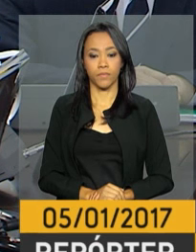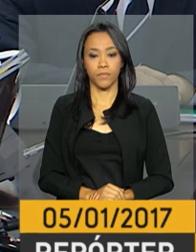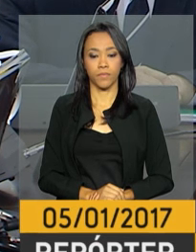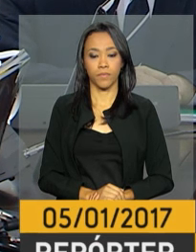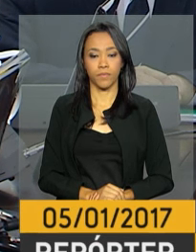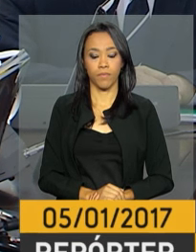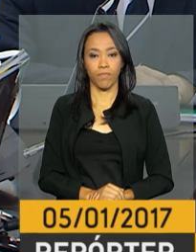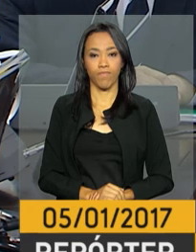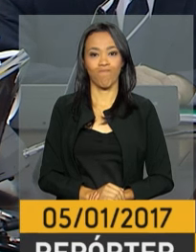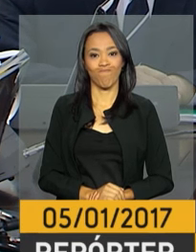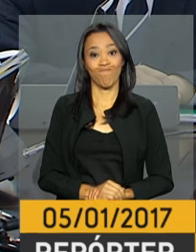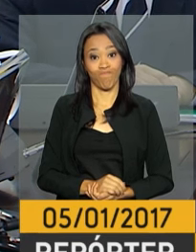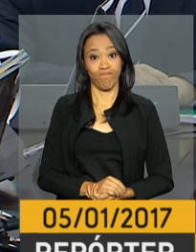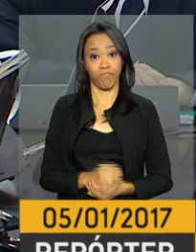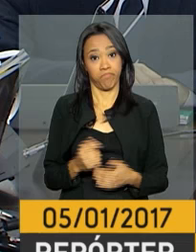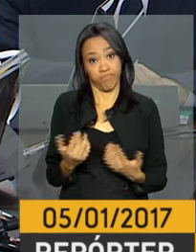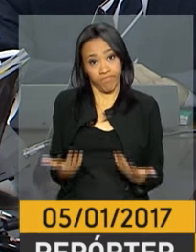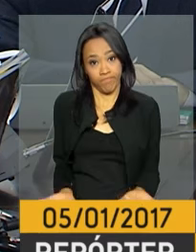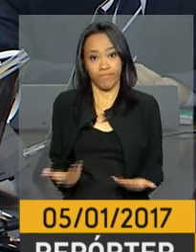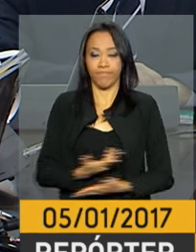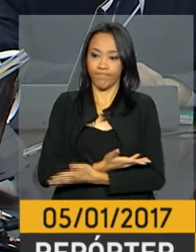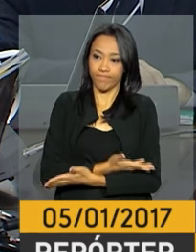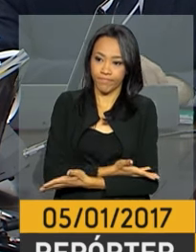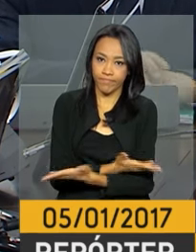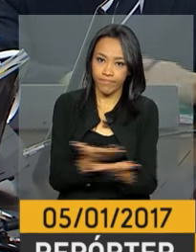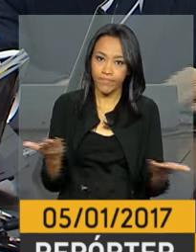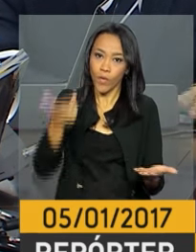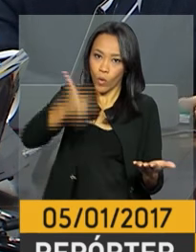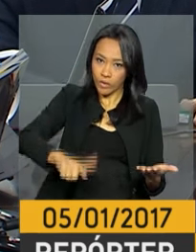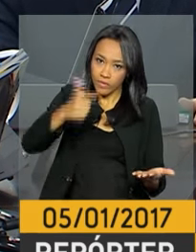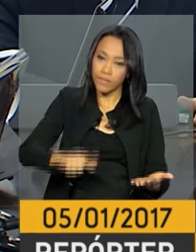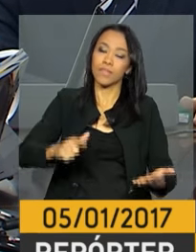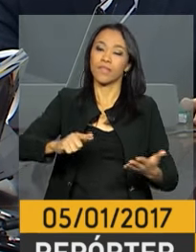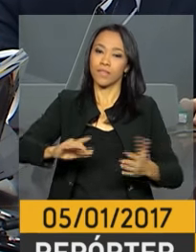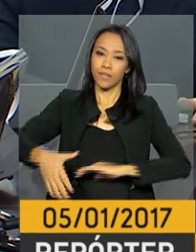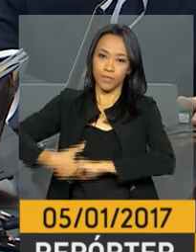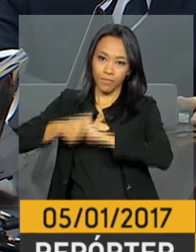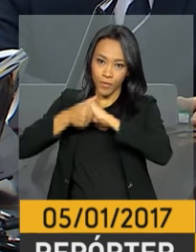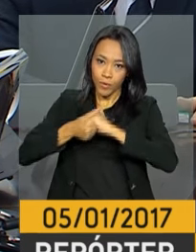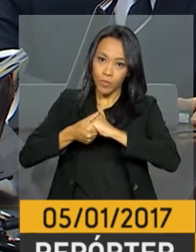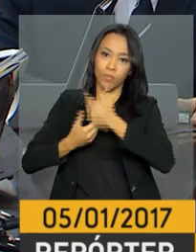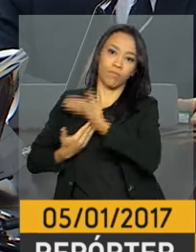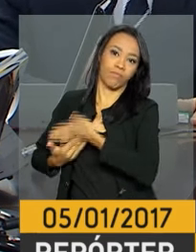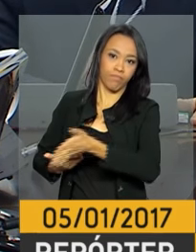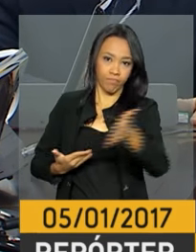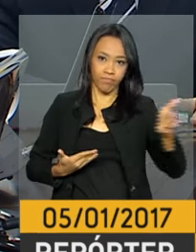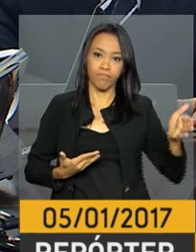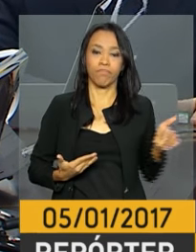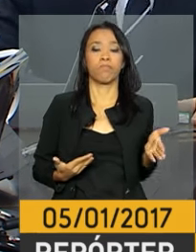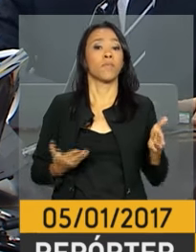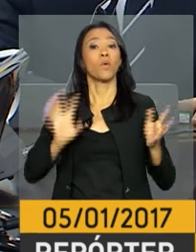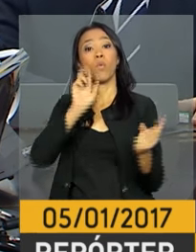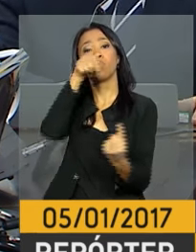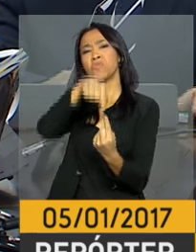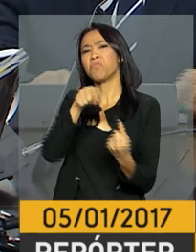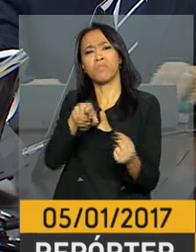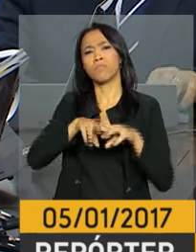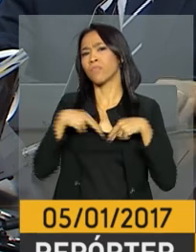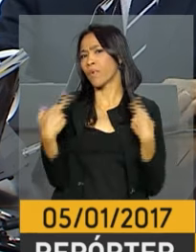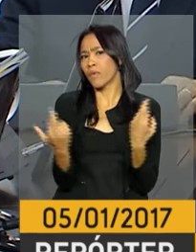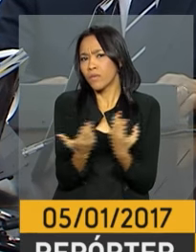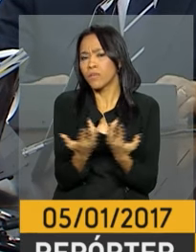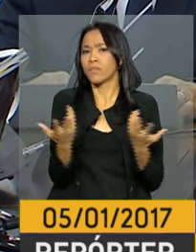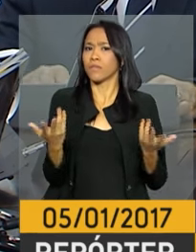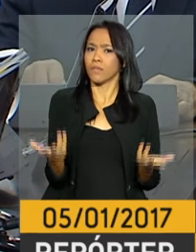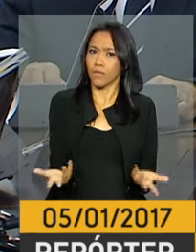bem meus senhores e eu quero cumprimentá los novamente a todos e dizer que o objetivo desta reunião